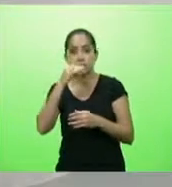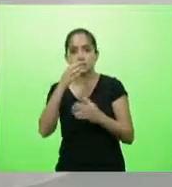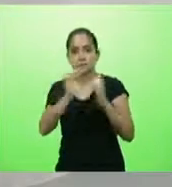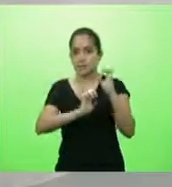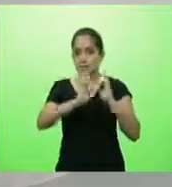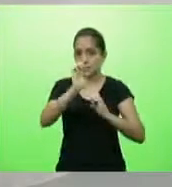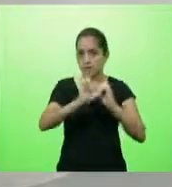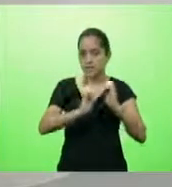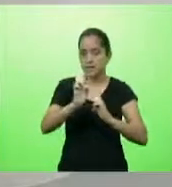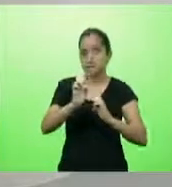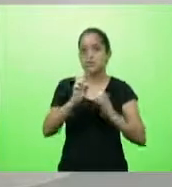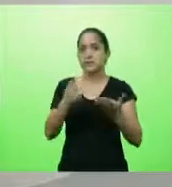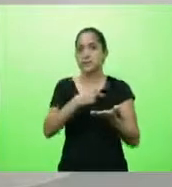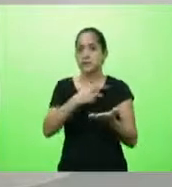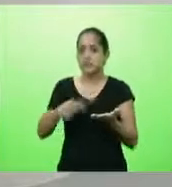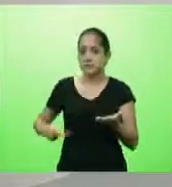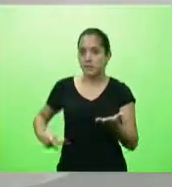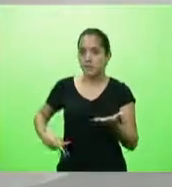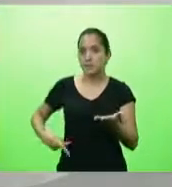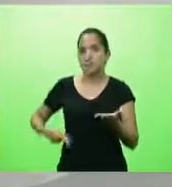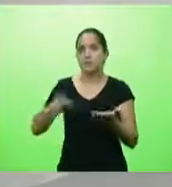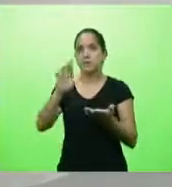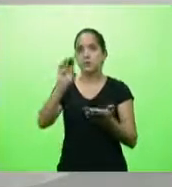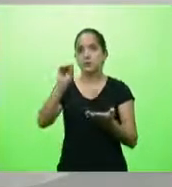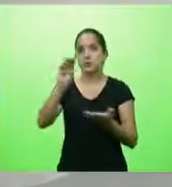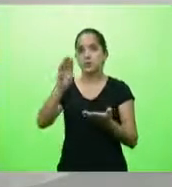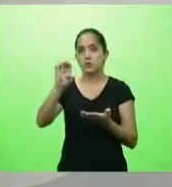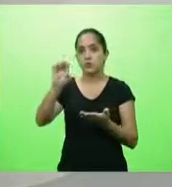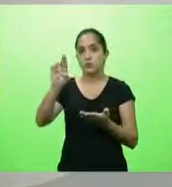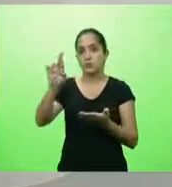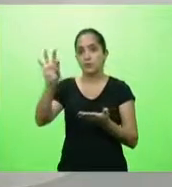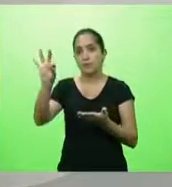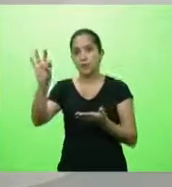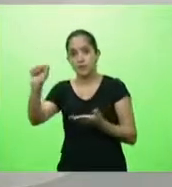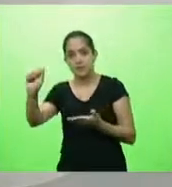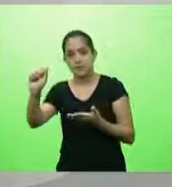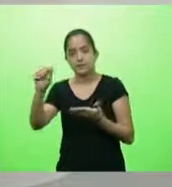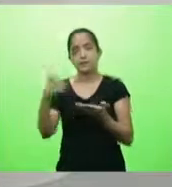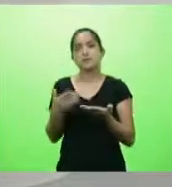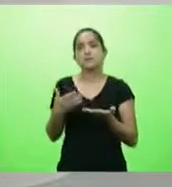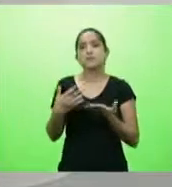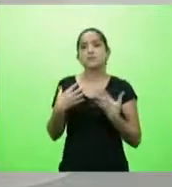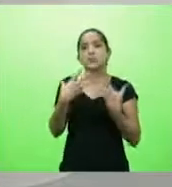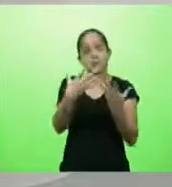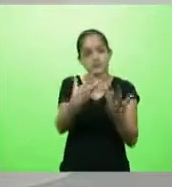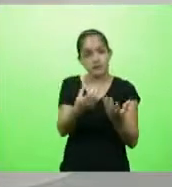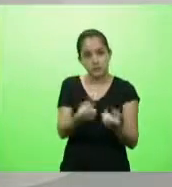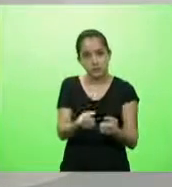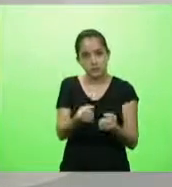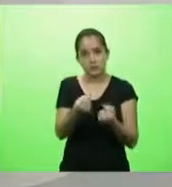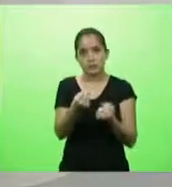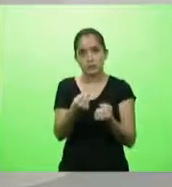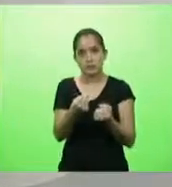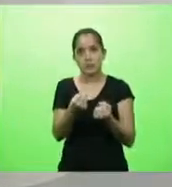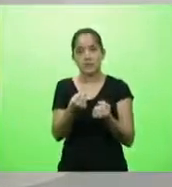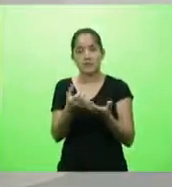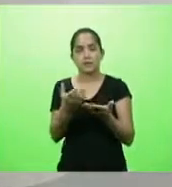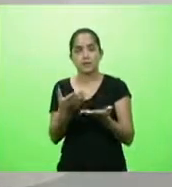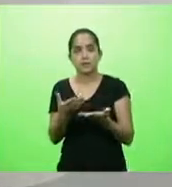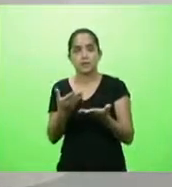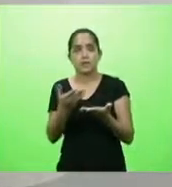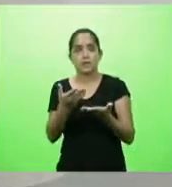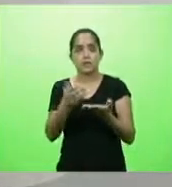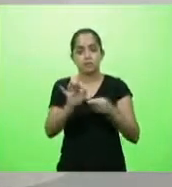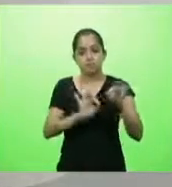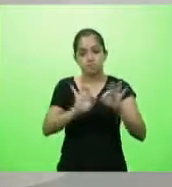presidente Roberta, que se colocou imediatamente à nossa disposição. Ela tem tentado construir um plano